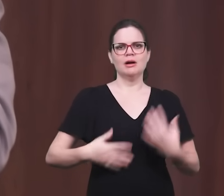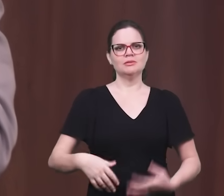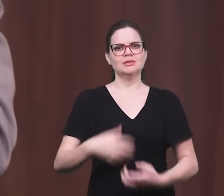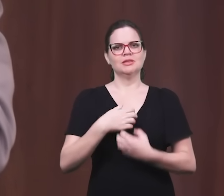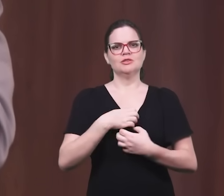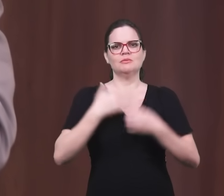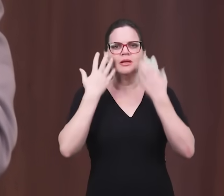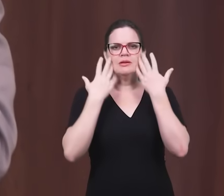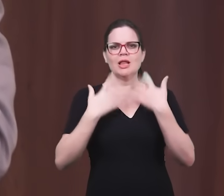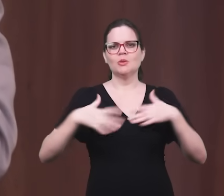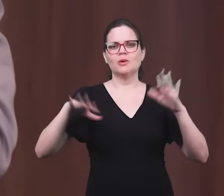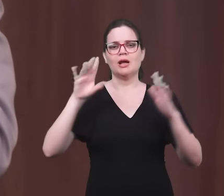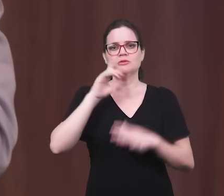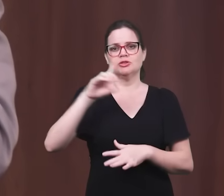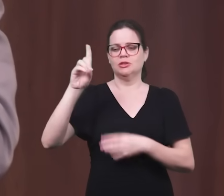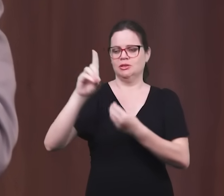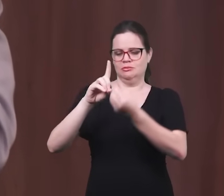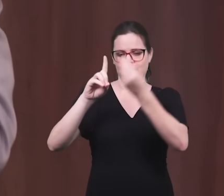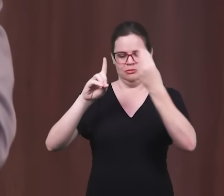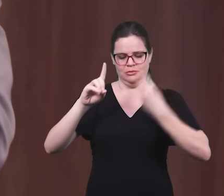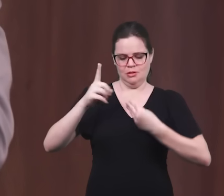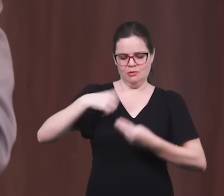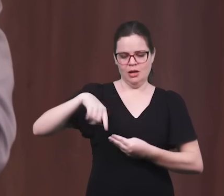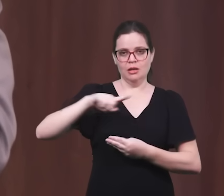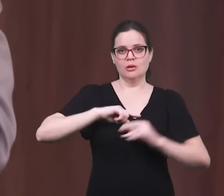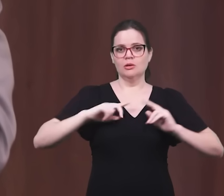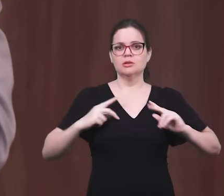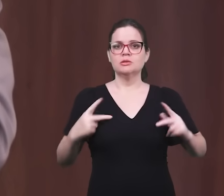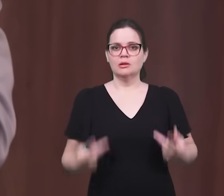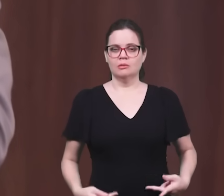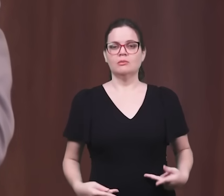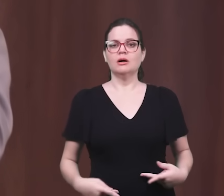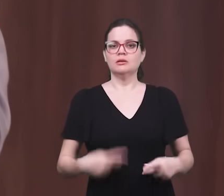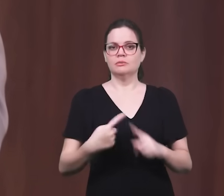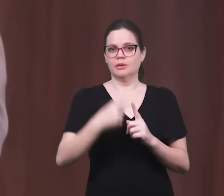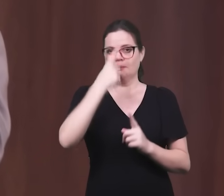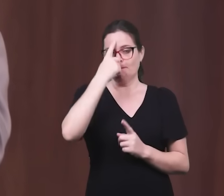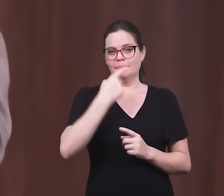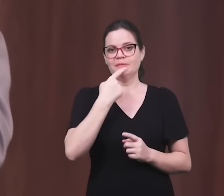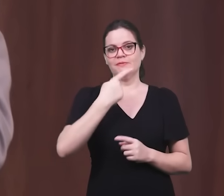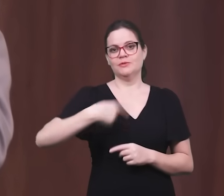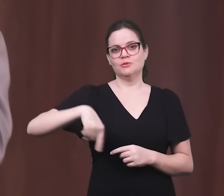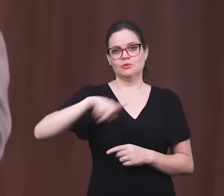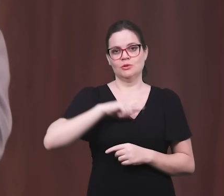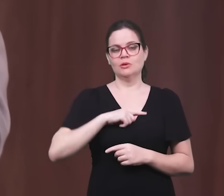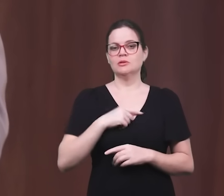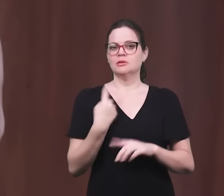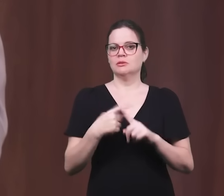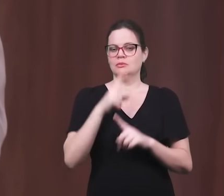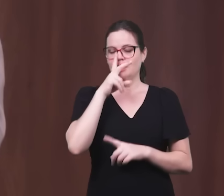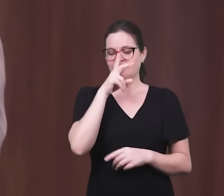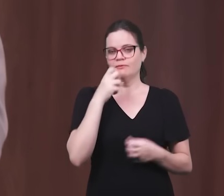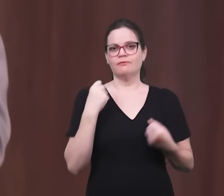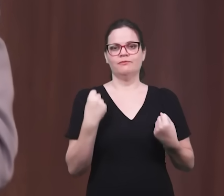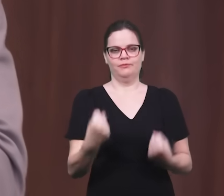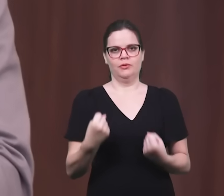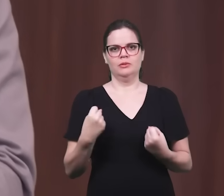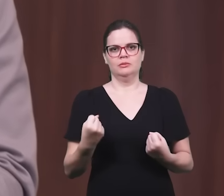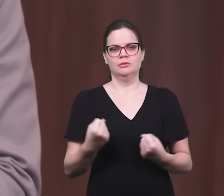que Deus estabeleceu no caráter do homem, na personalidade do homem, que são muito